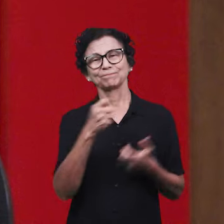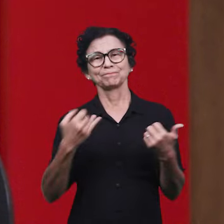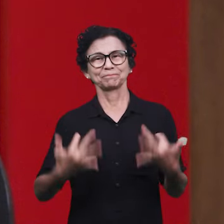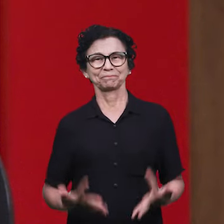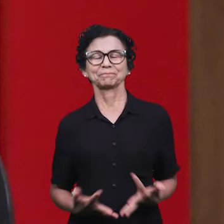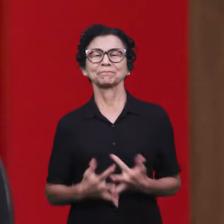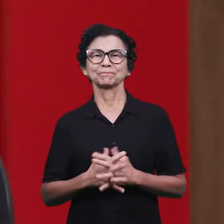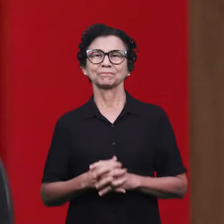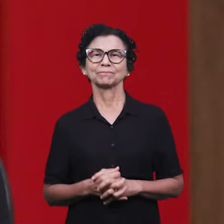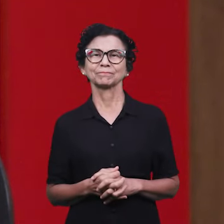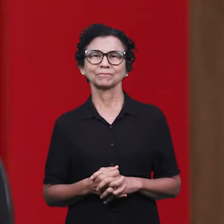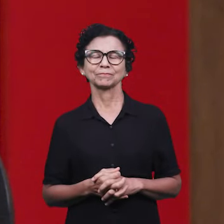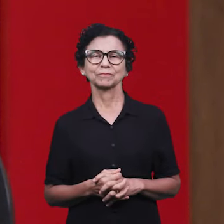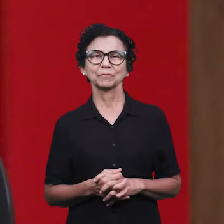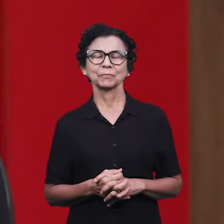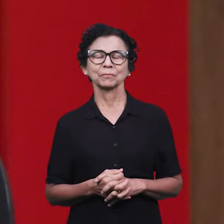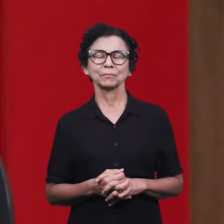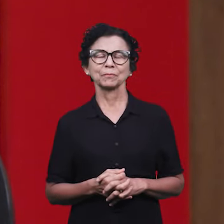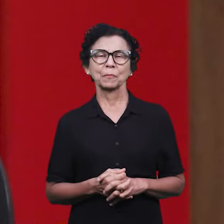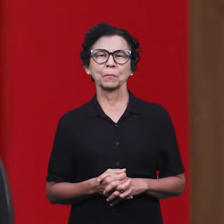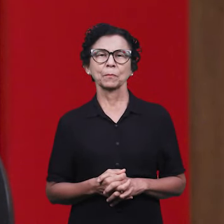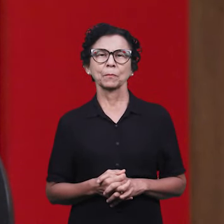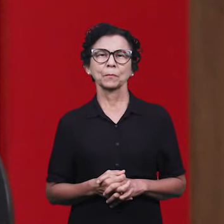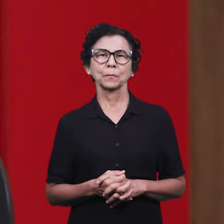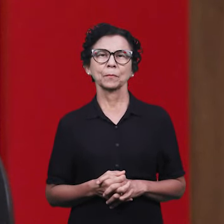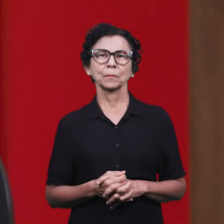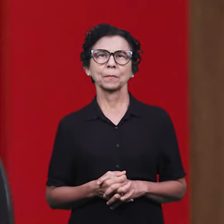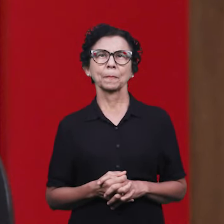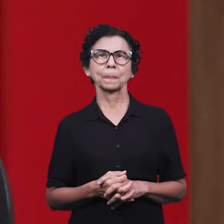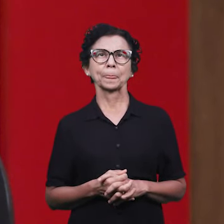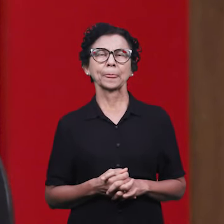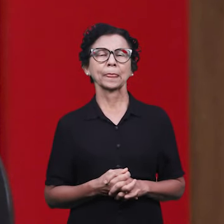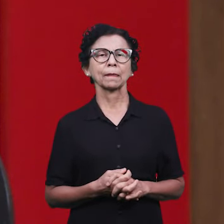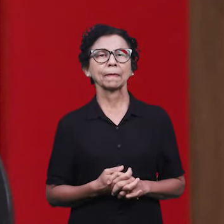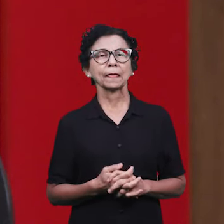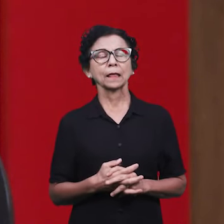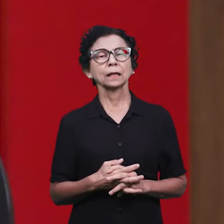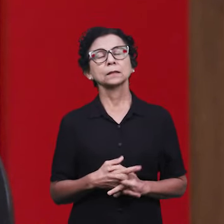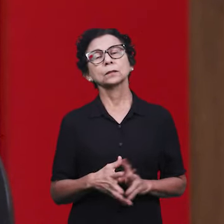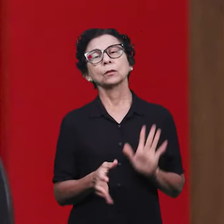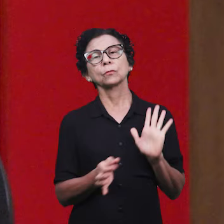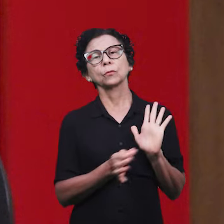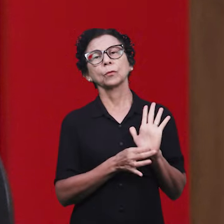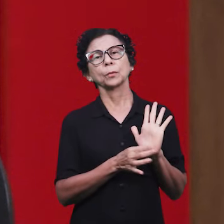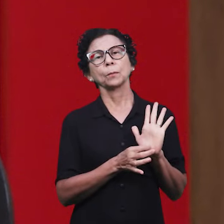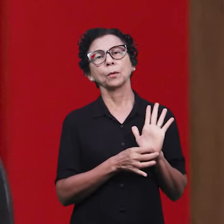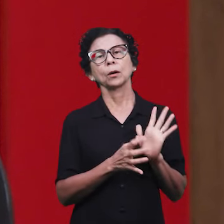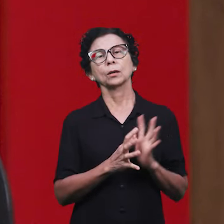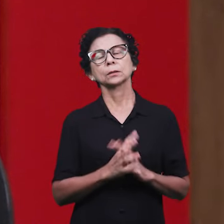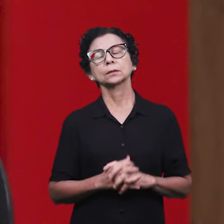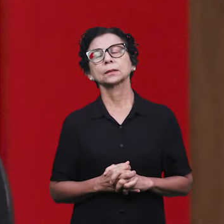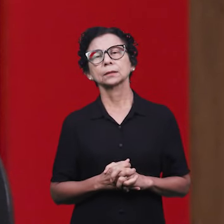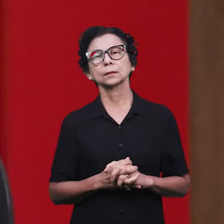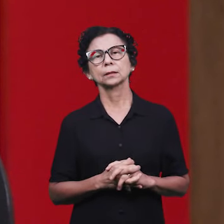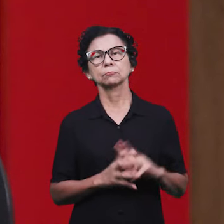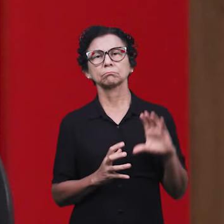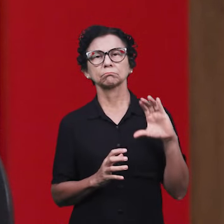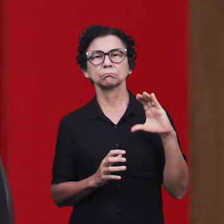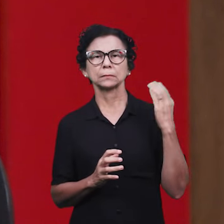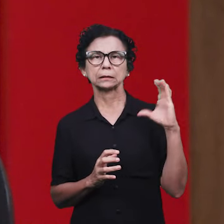Então, essa foi uma proposta chamada pseudocientífica, né? Que foi proposta